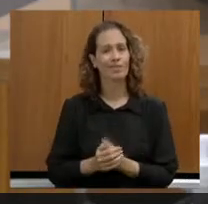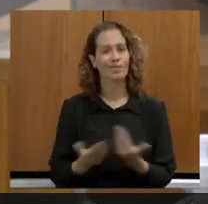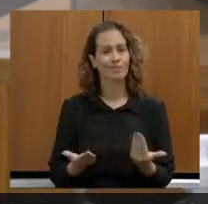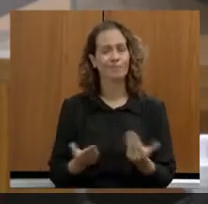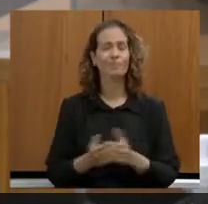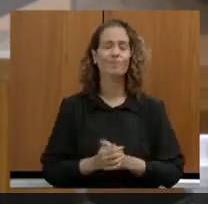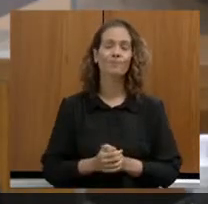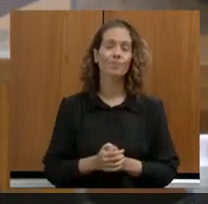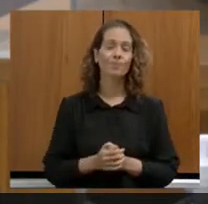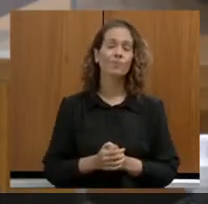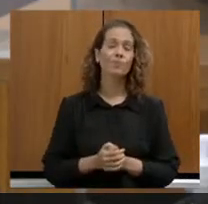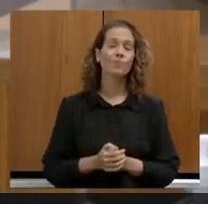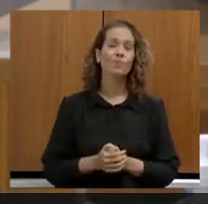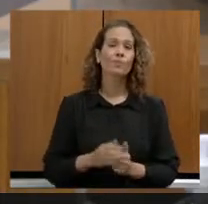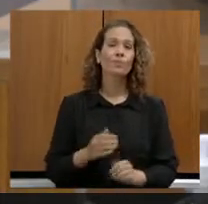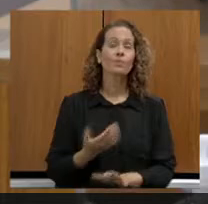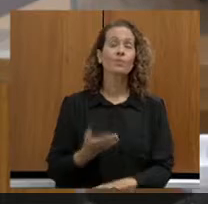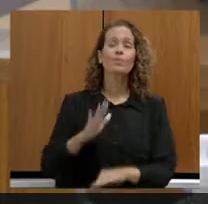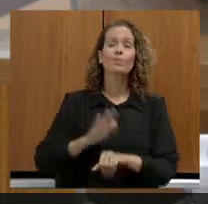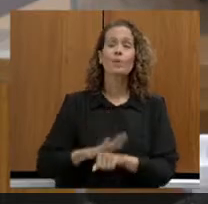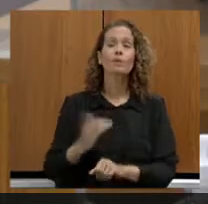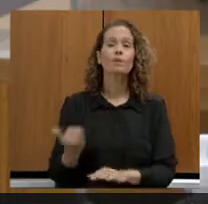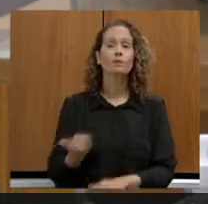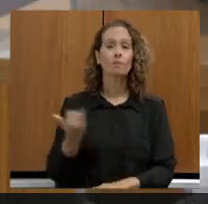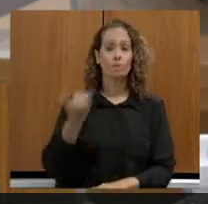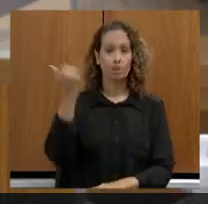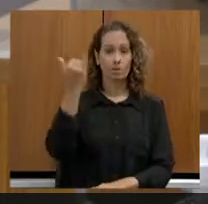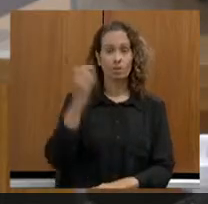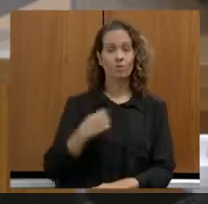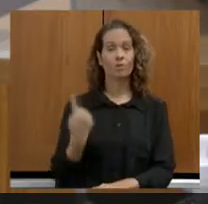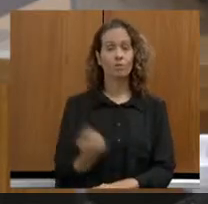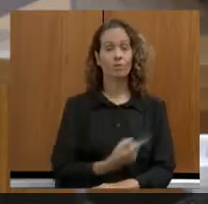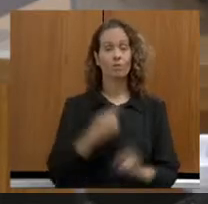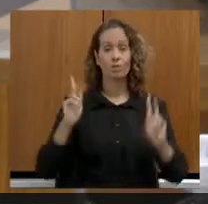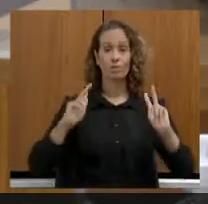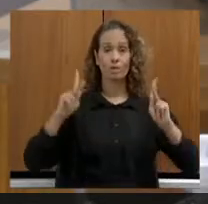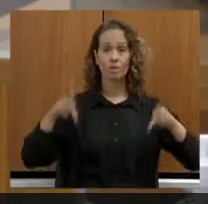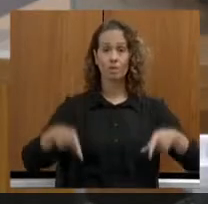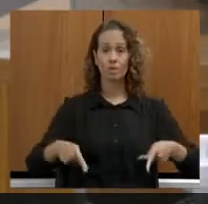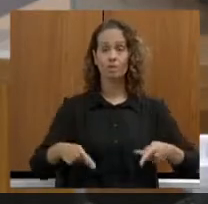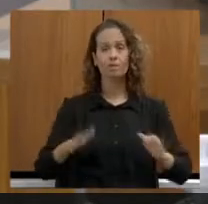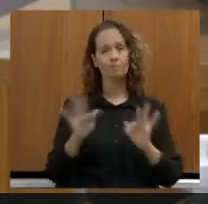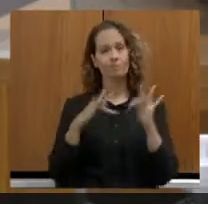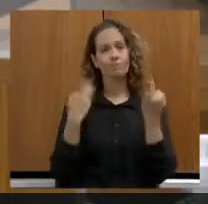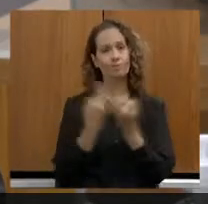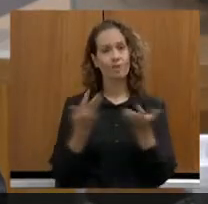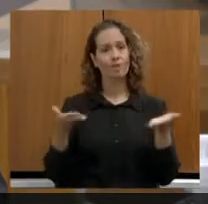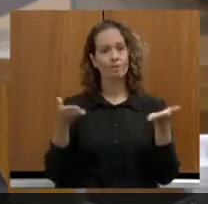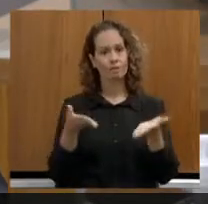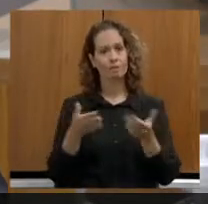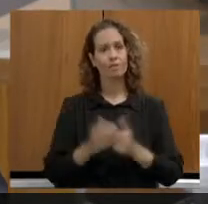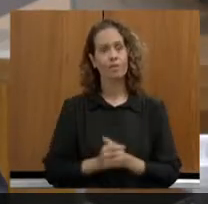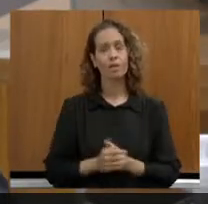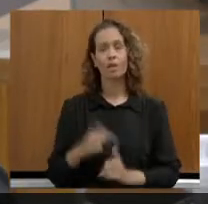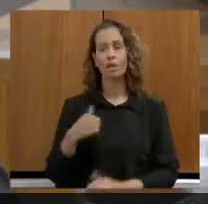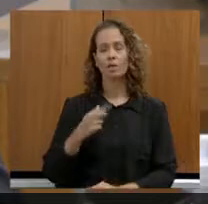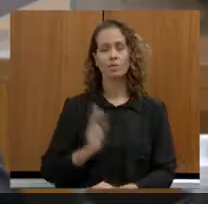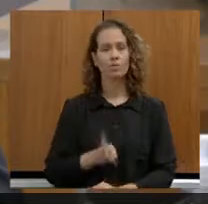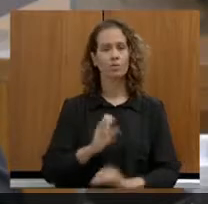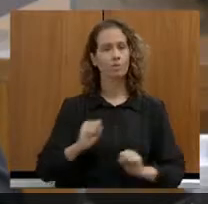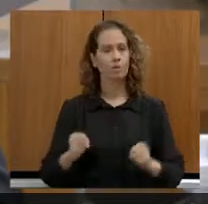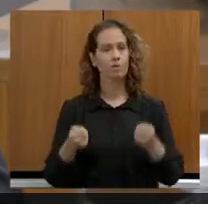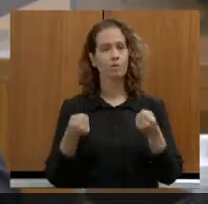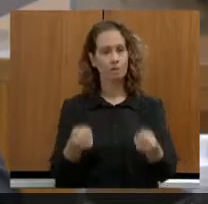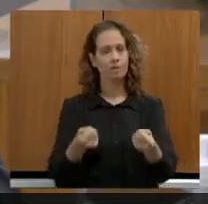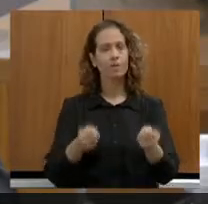familiar e não existe nada mais importante de Nós seres humanos do que a família eu vou continuar defendendo a